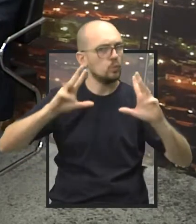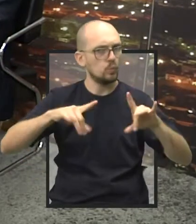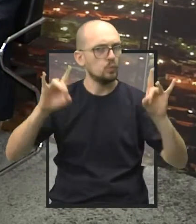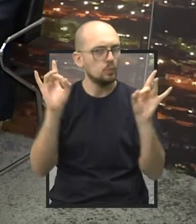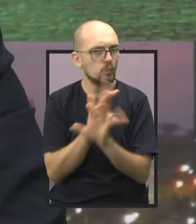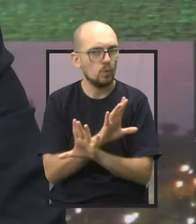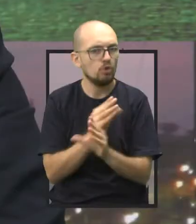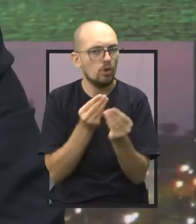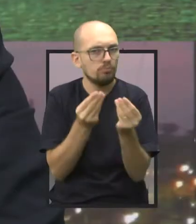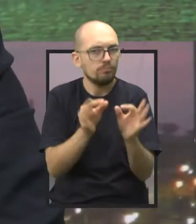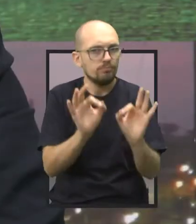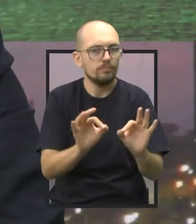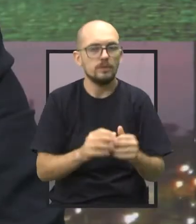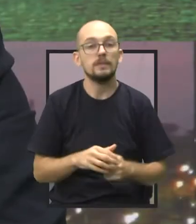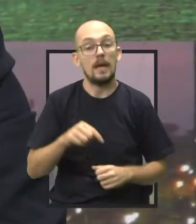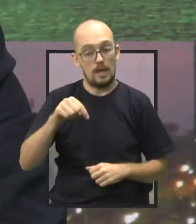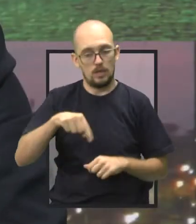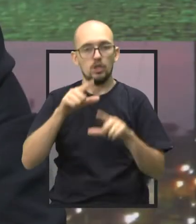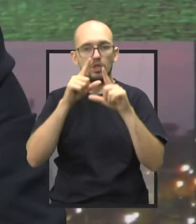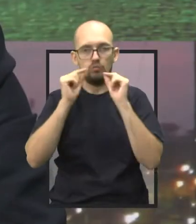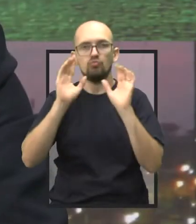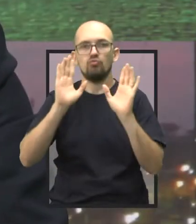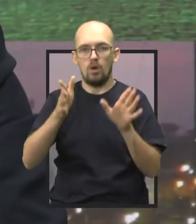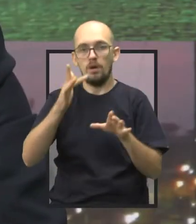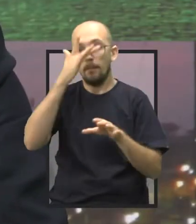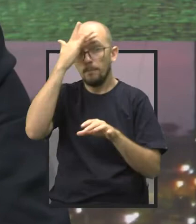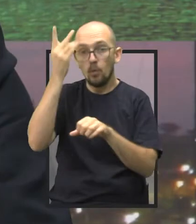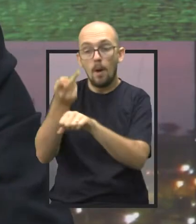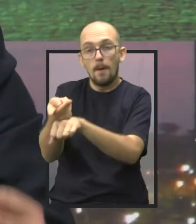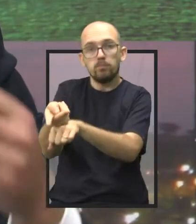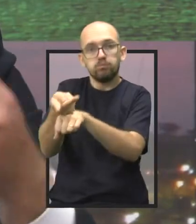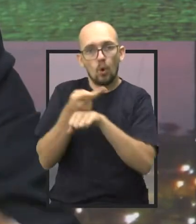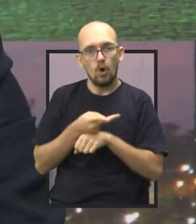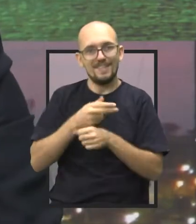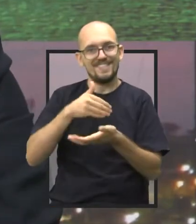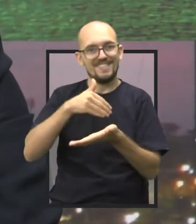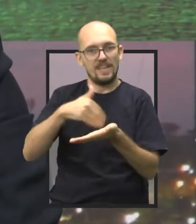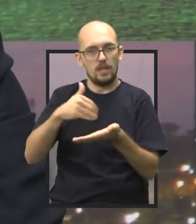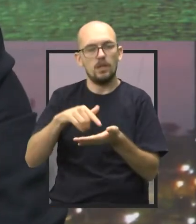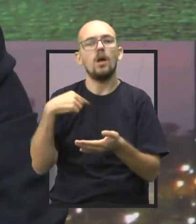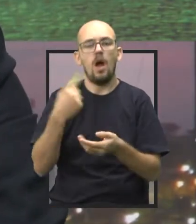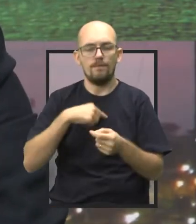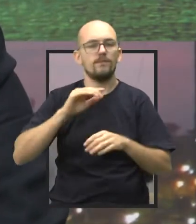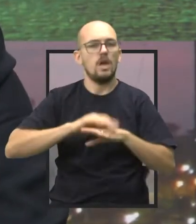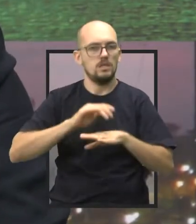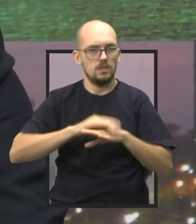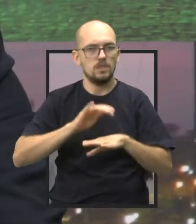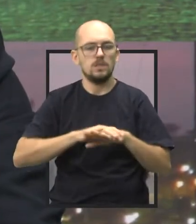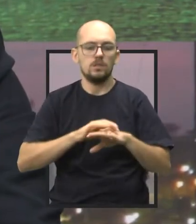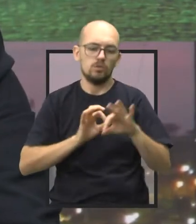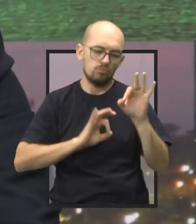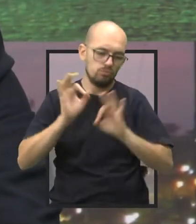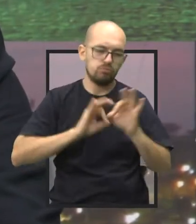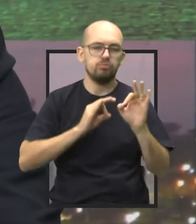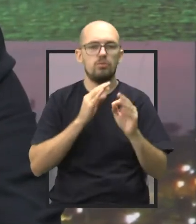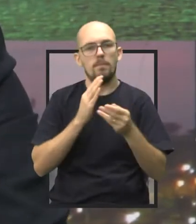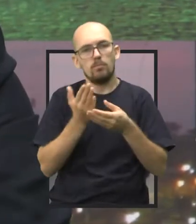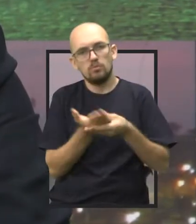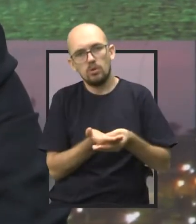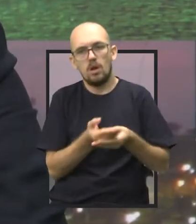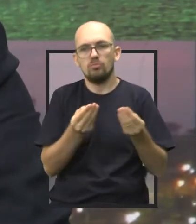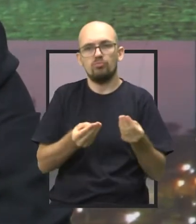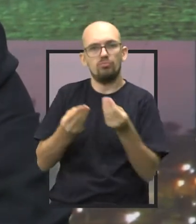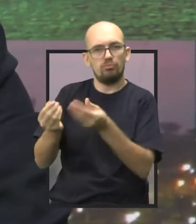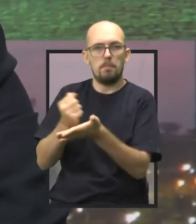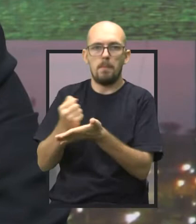regularizadas? Sim, todos os que foram procurar a Secretaria de Habitação, a gente fez a regulação fundiária, todos os processos,